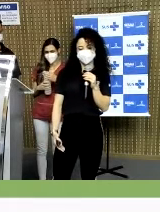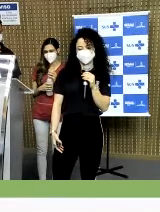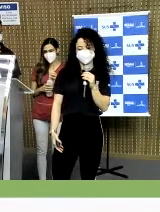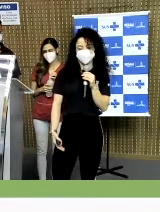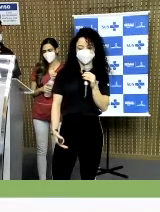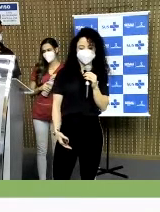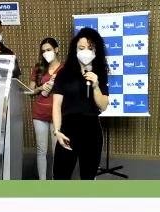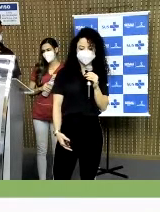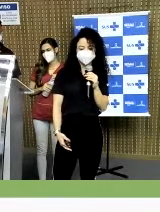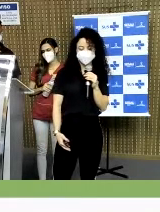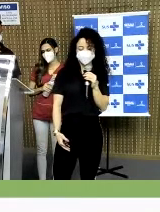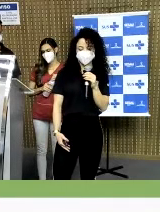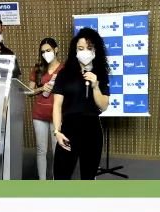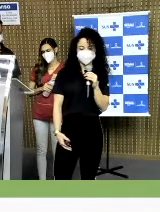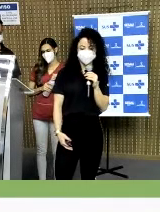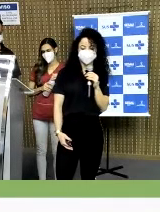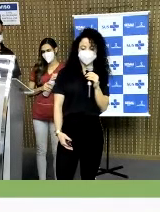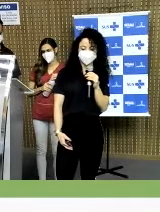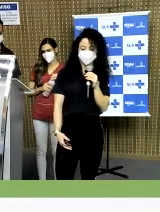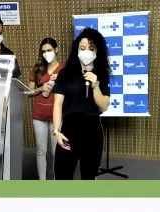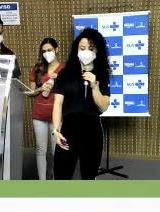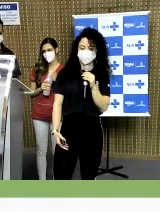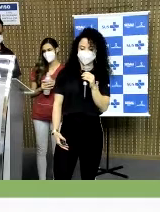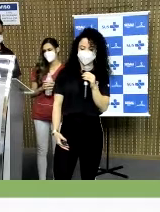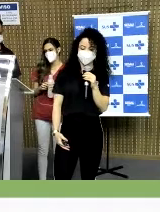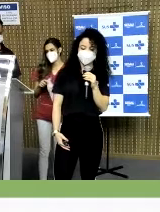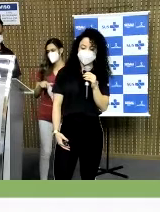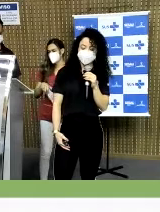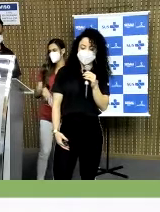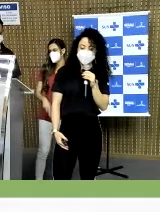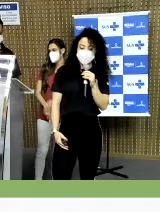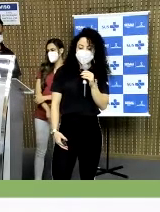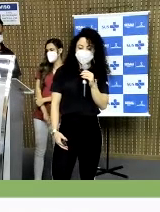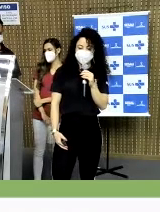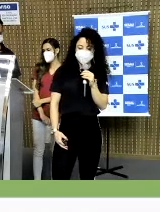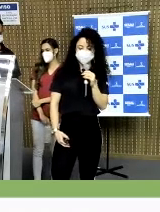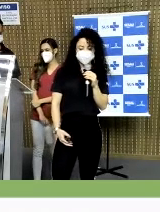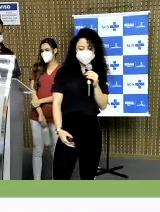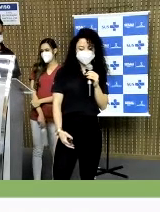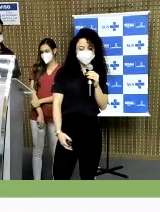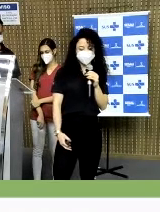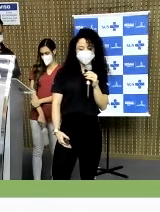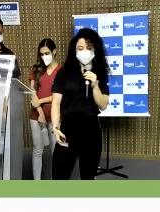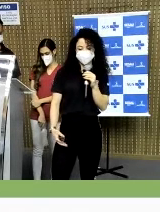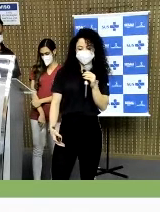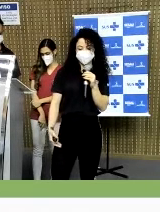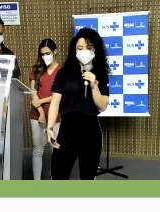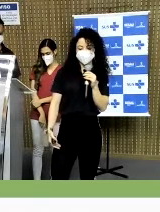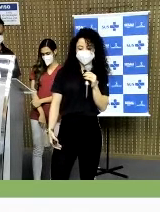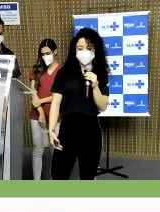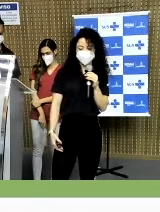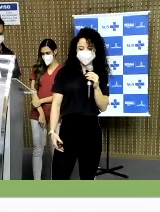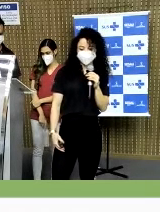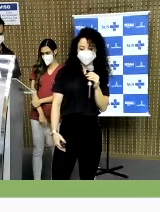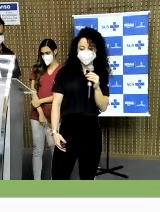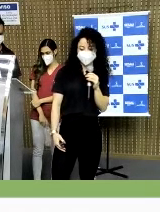anos, em 2020 foram 15, e no primeiro semestre de 2021 foram 6. A proporção dessas gestantes com 6 consultas